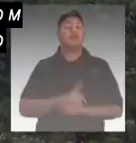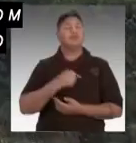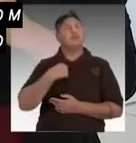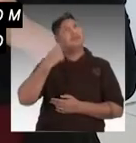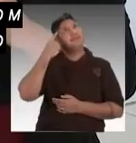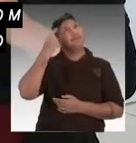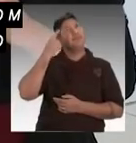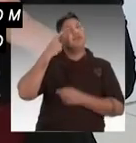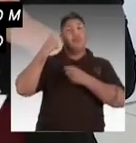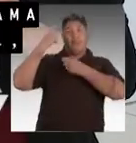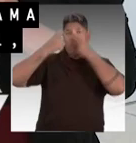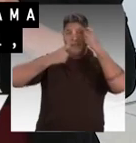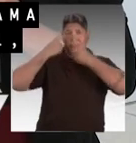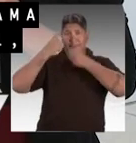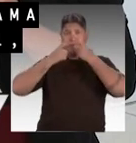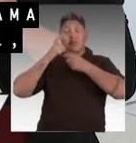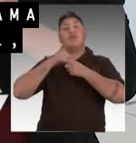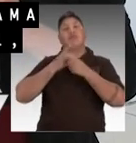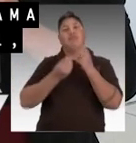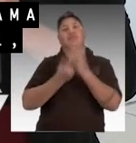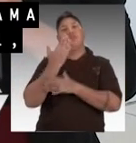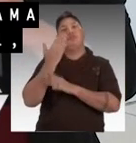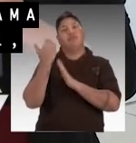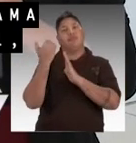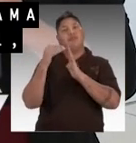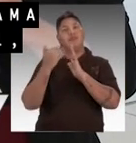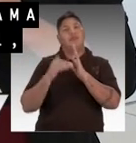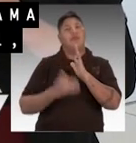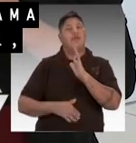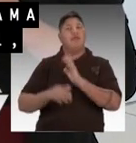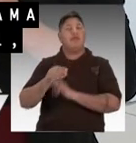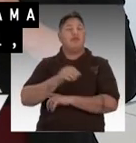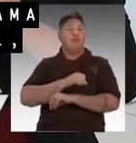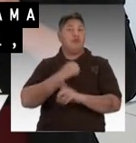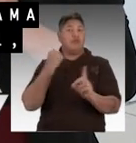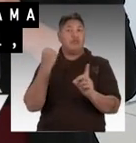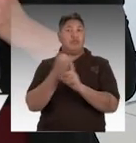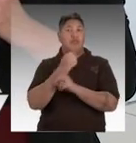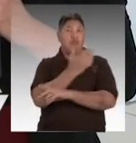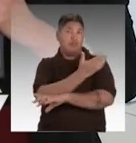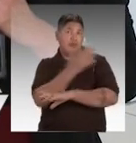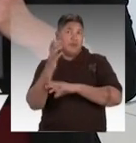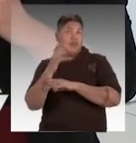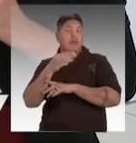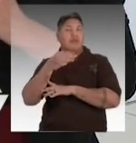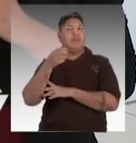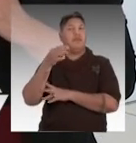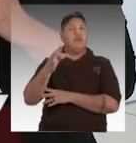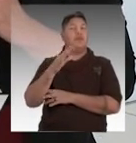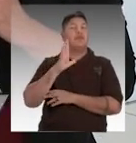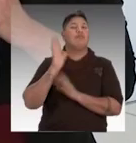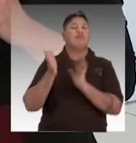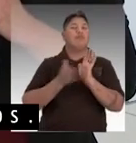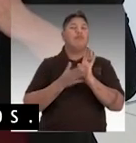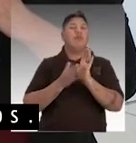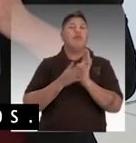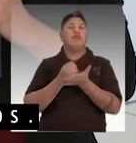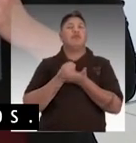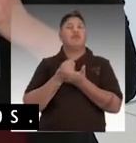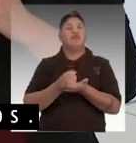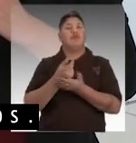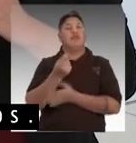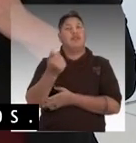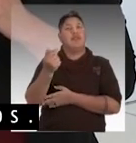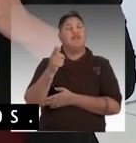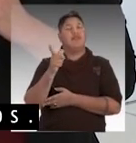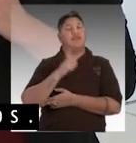E foi com essa preocupação que surgiu o programa MPT Socioambiental, com propostas sustentáveis que